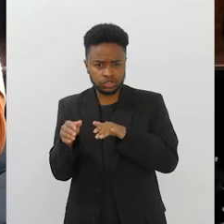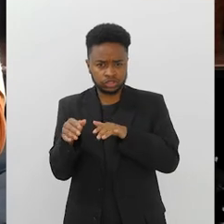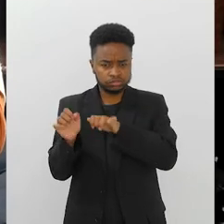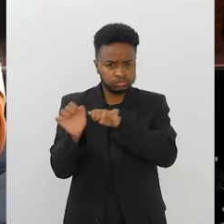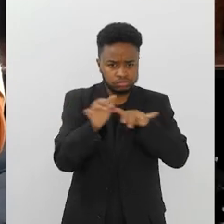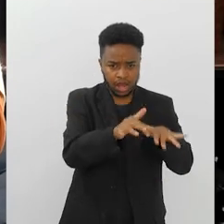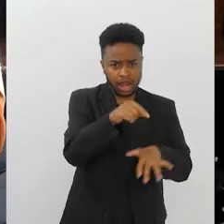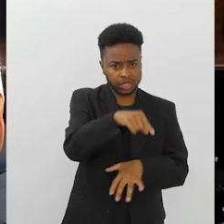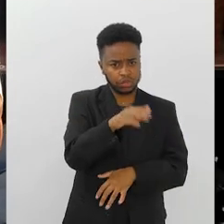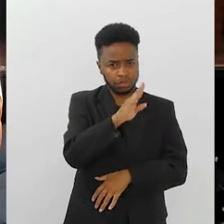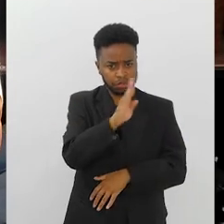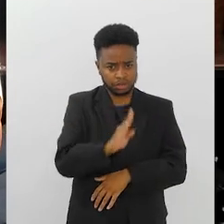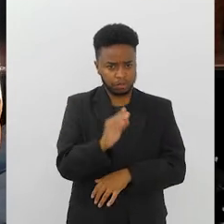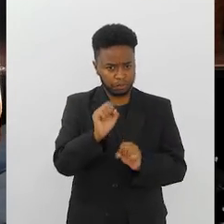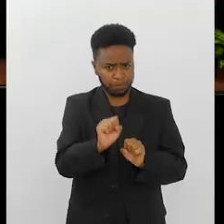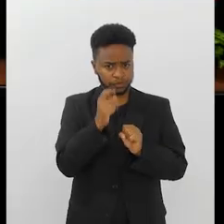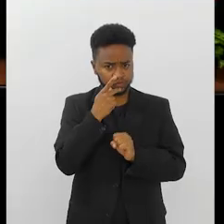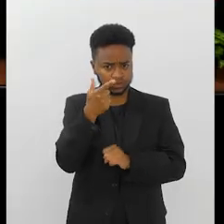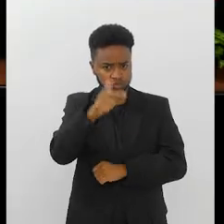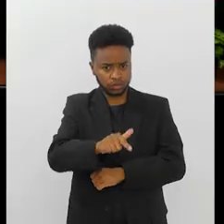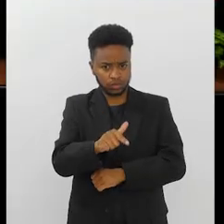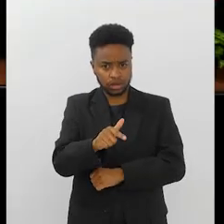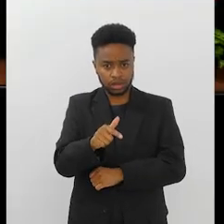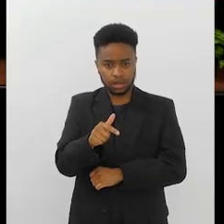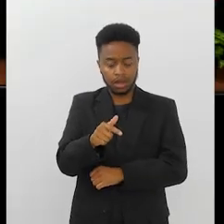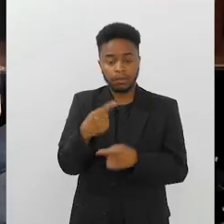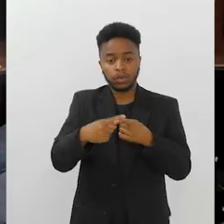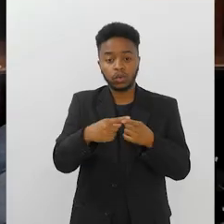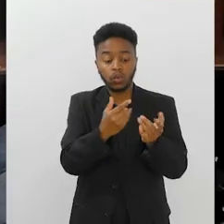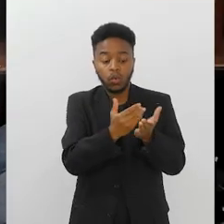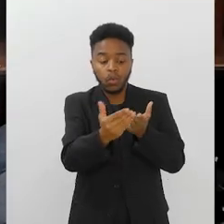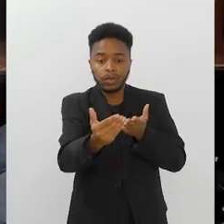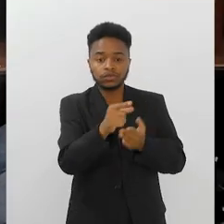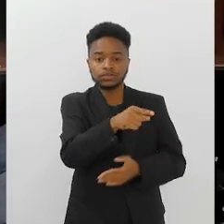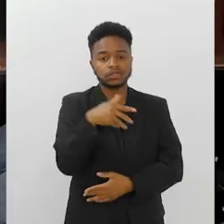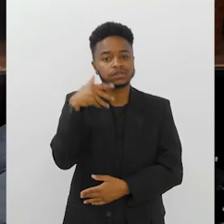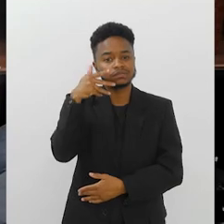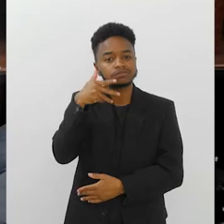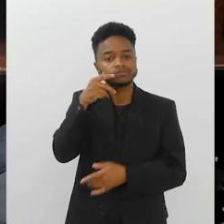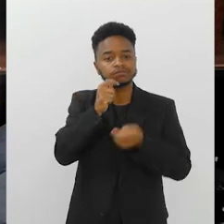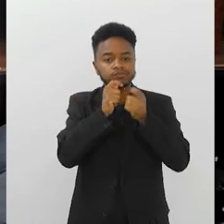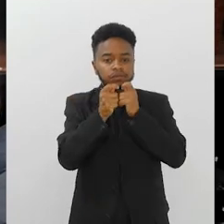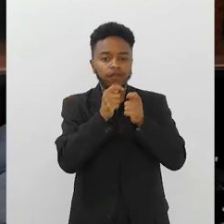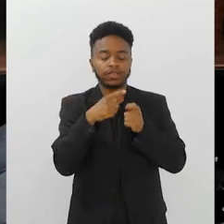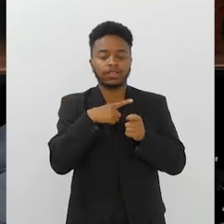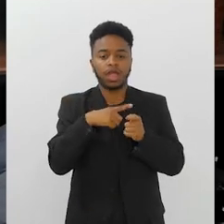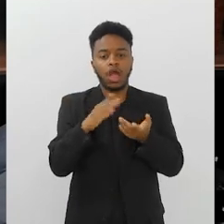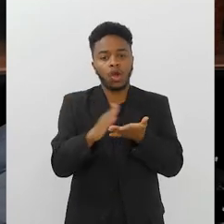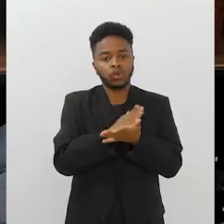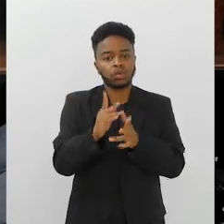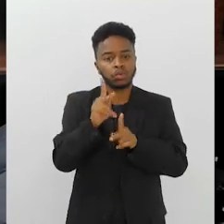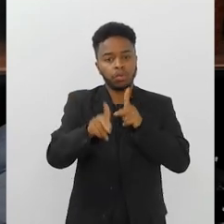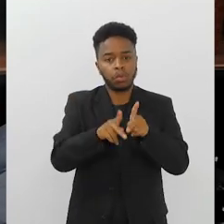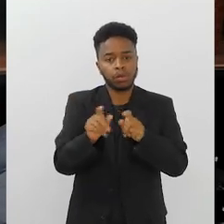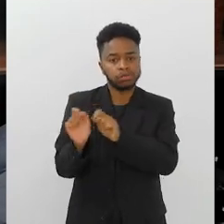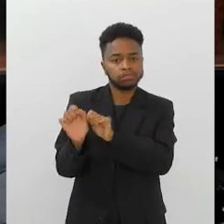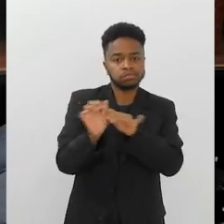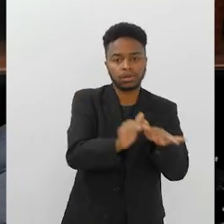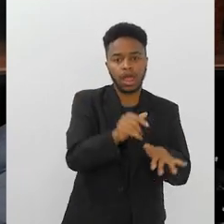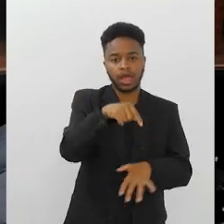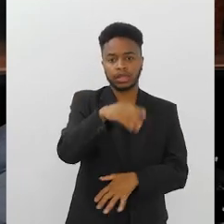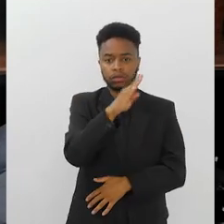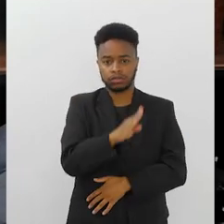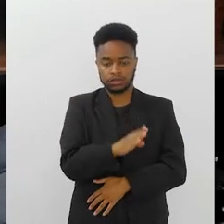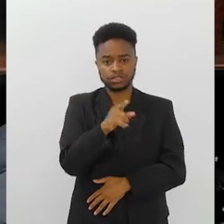para cá você pode repetir como sim no início da nossa entrevista você tava falando para mim teve alguns povos que